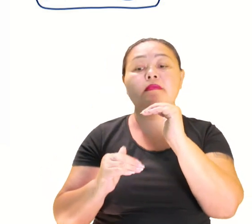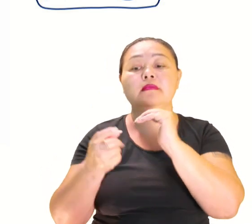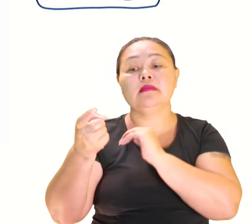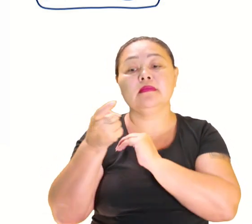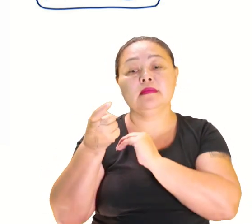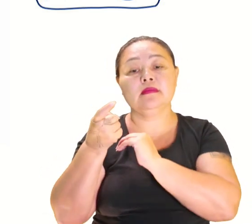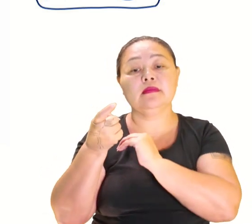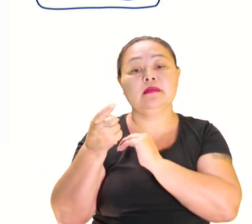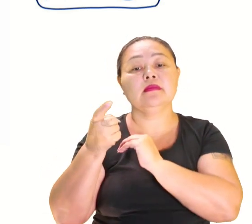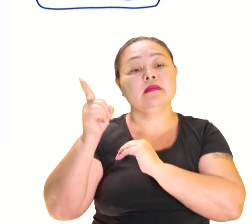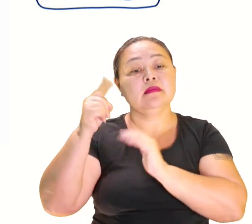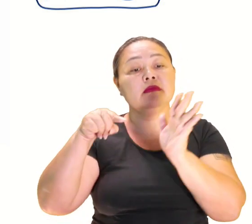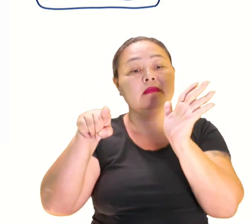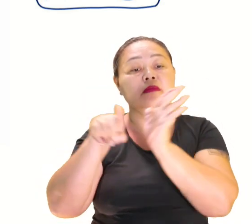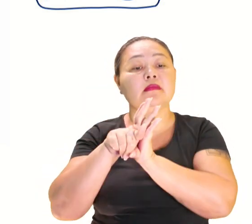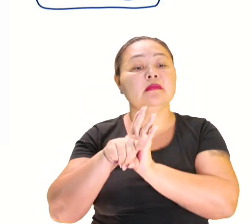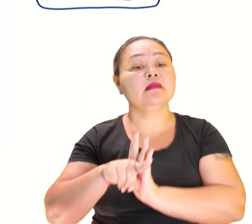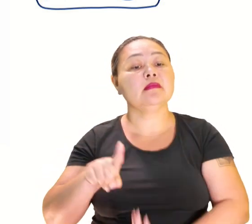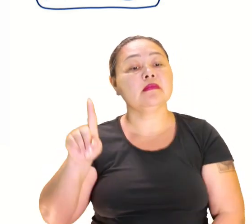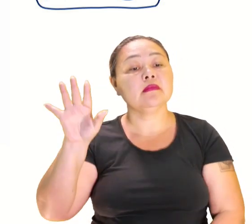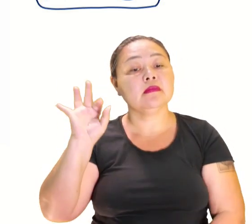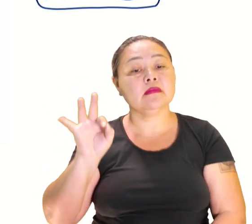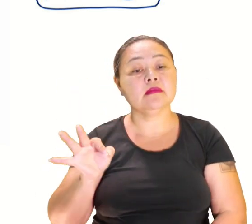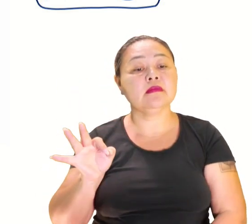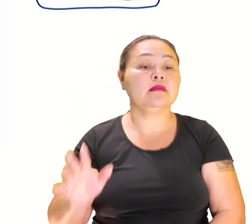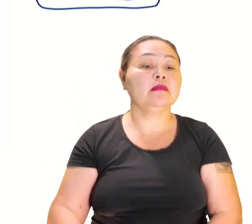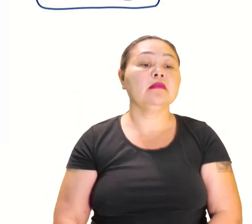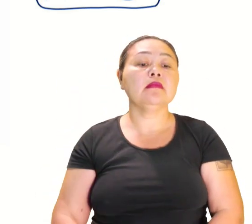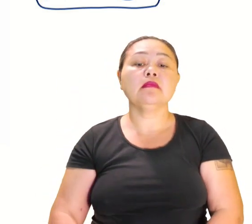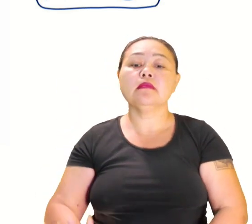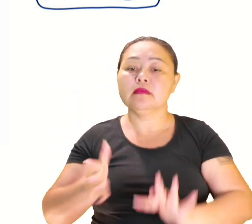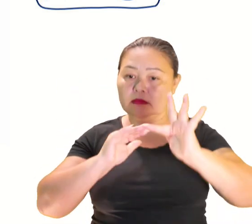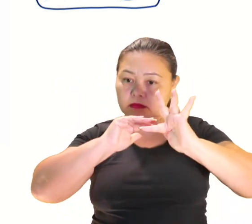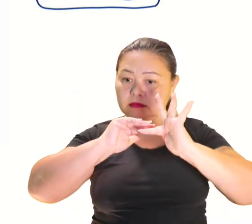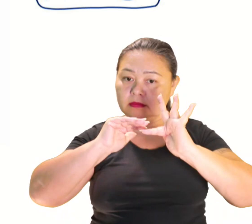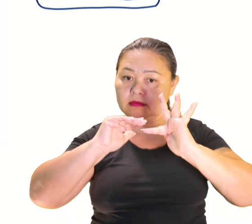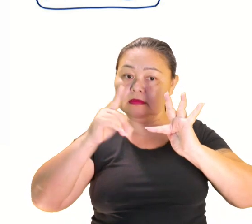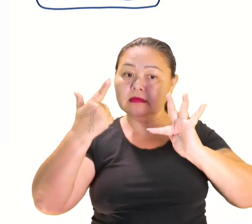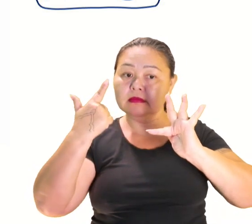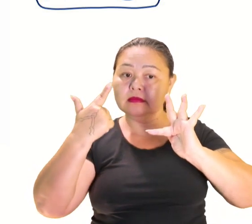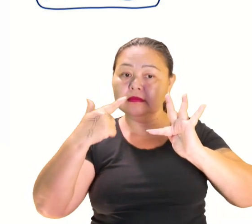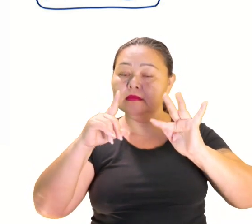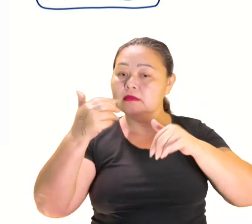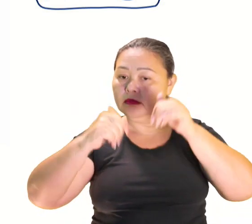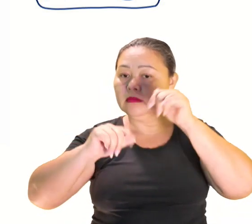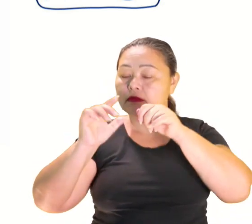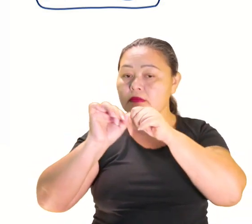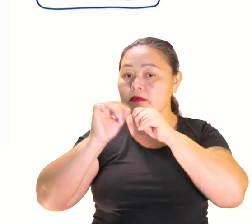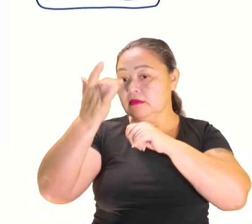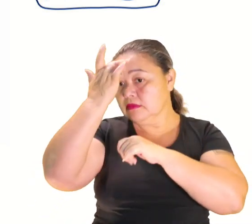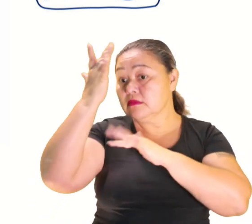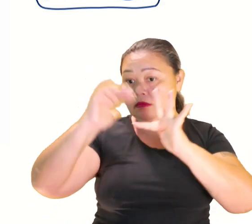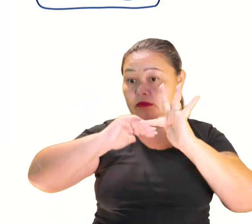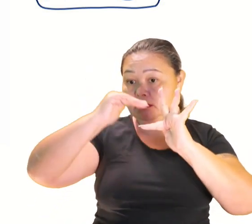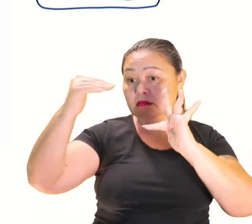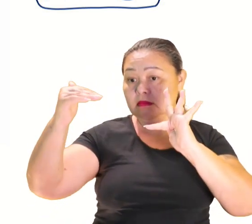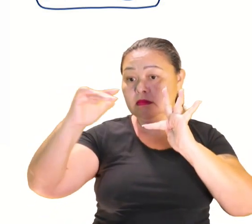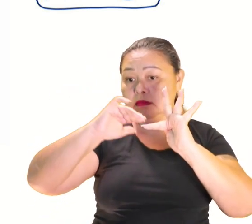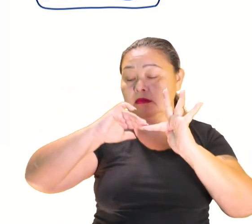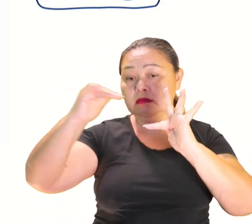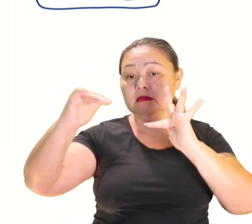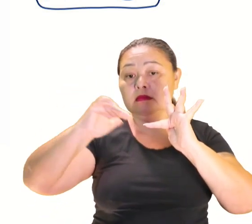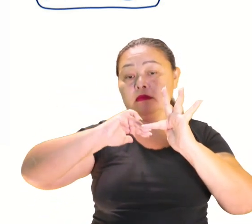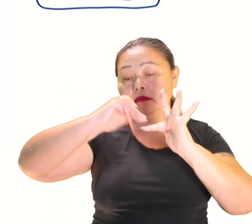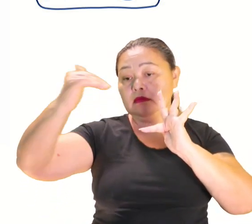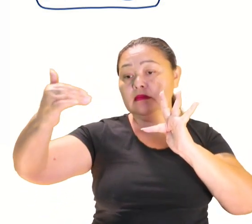x, então, né? a imagem é negativa. Tem uma imagem negativa, tá certo também. Ela é crescente? Vamos fazer essa análise aqui que é mais fácil. É crescente. Ela é crescente? É crescente.